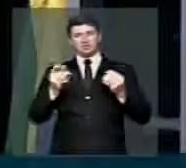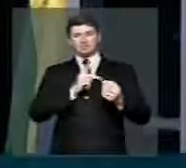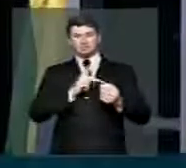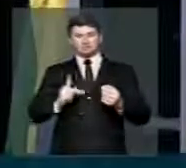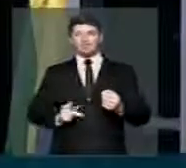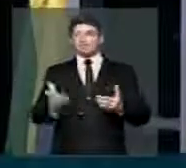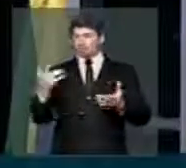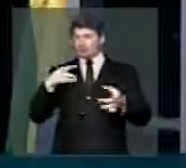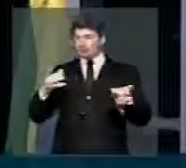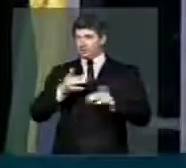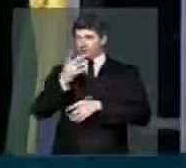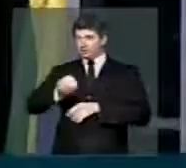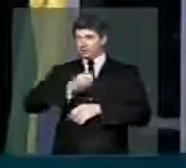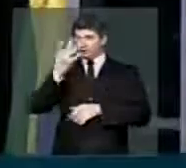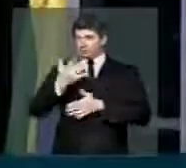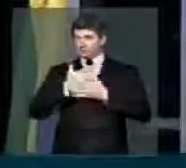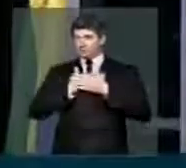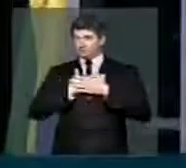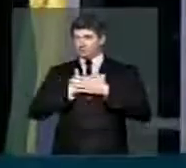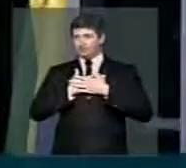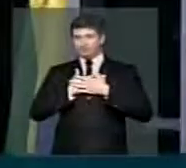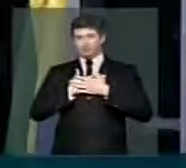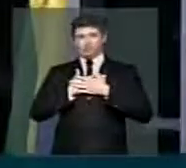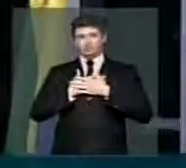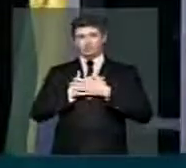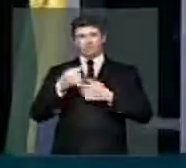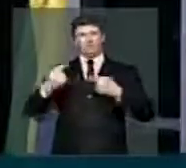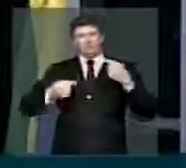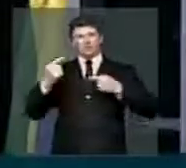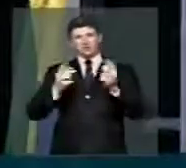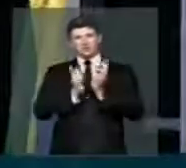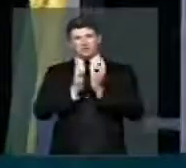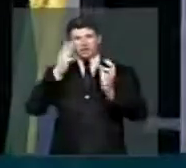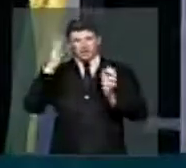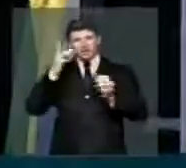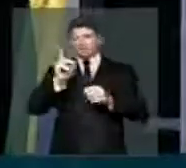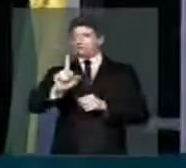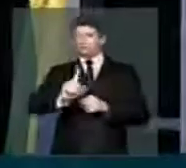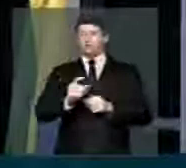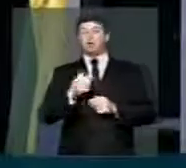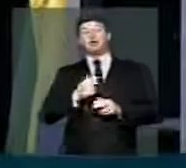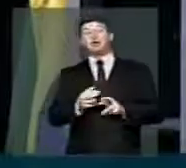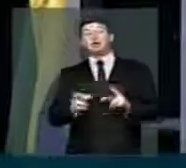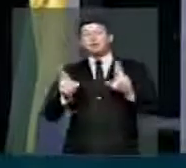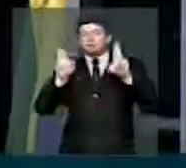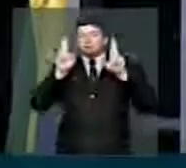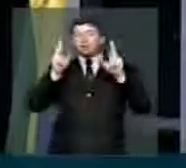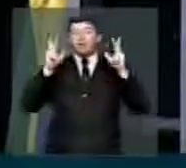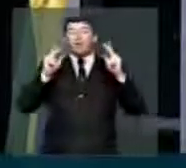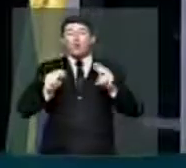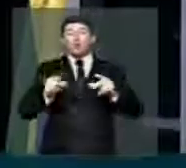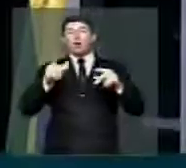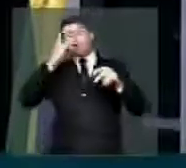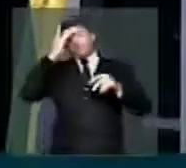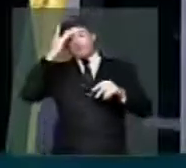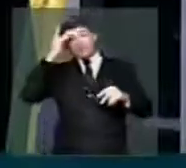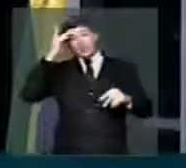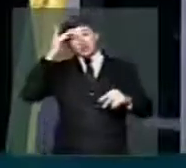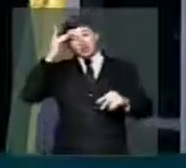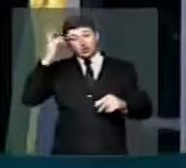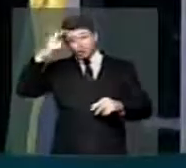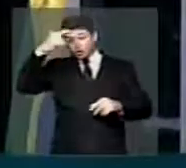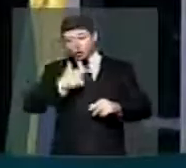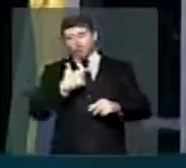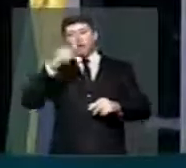presidente, termino esse pronunciamento não discutindo partidariamente, esperando como todo brasileiro espera,